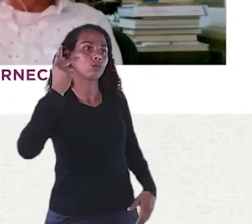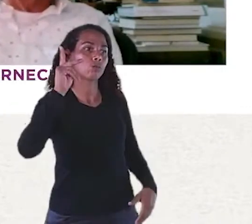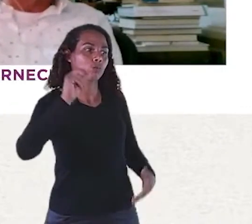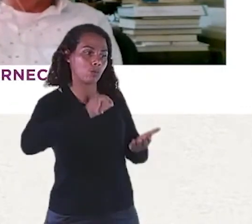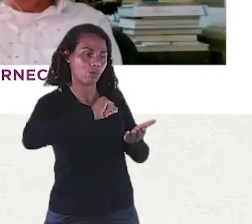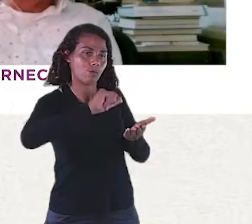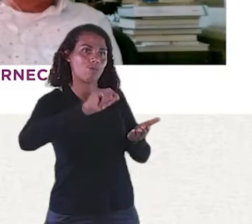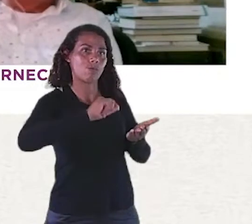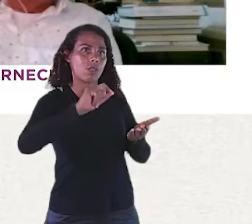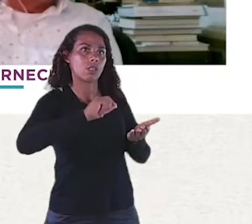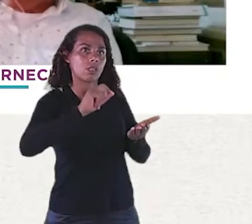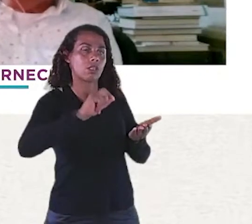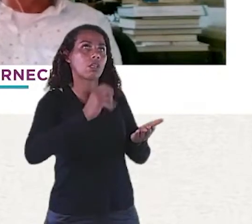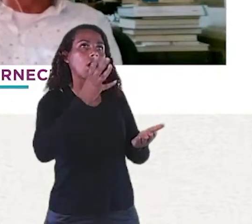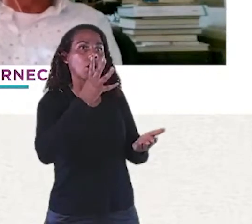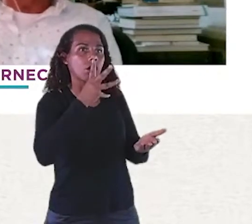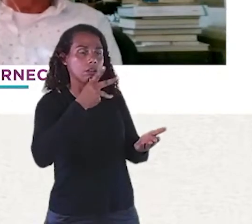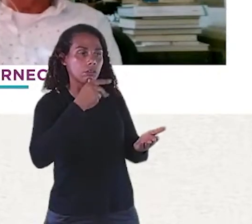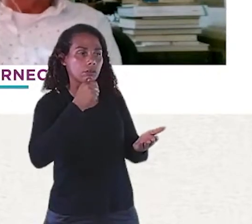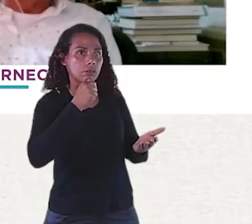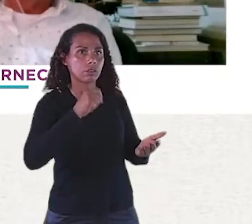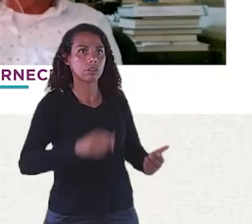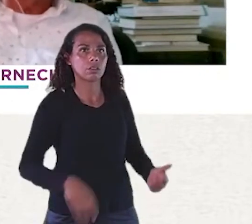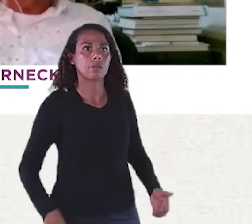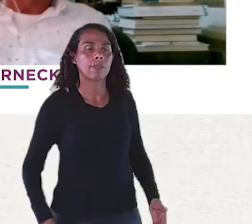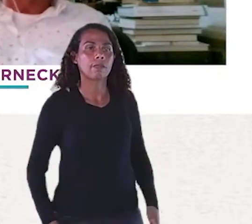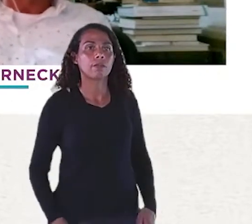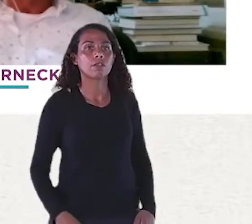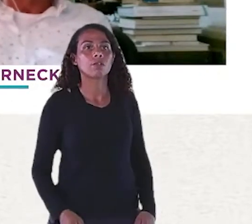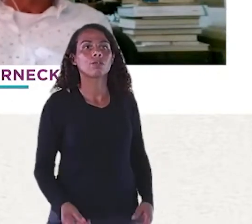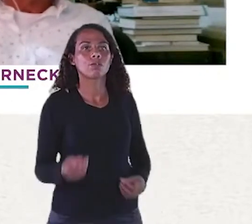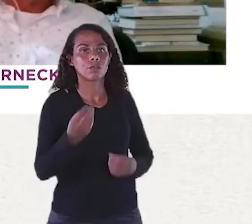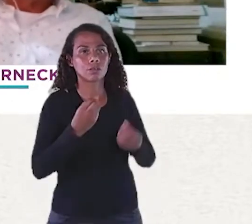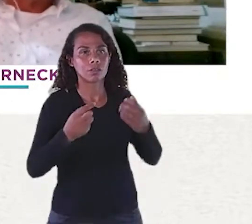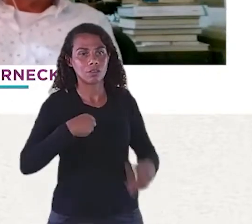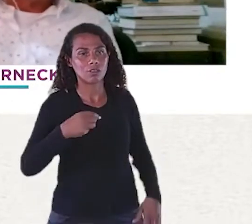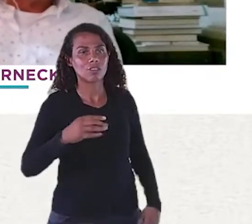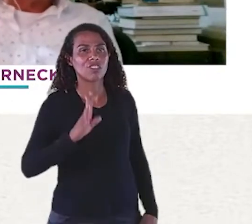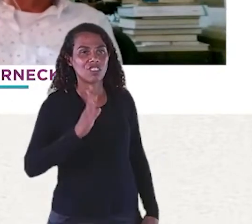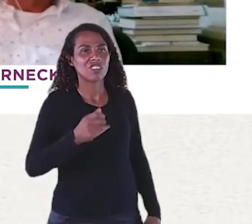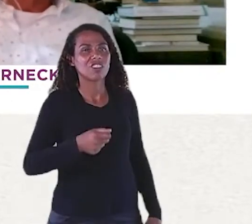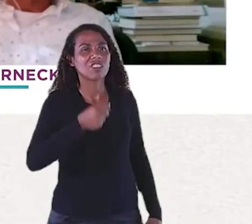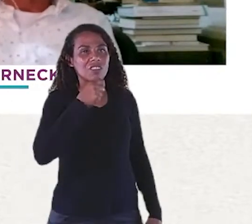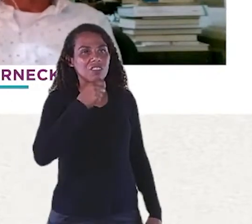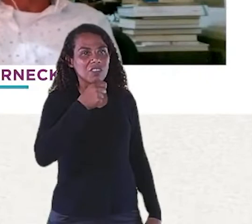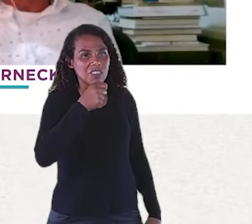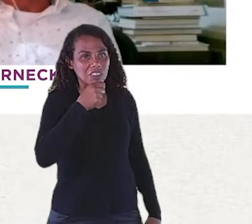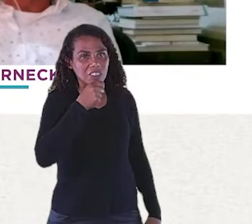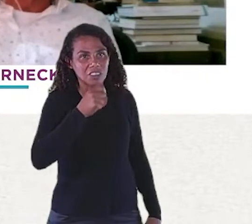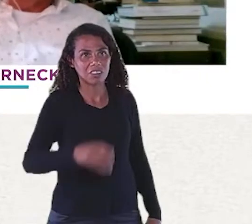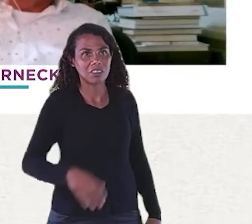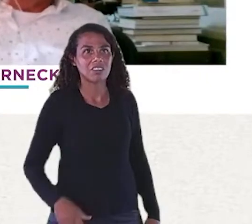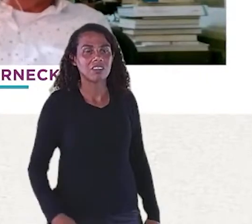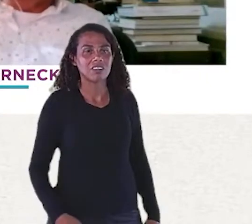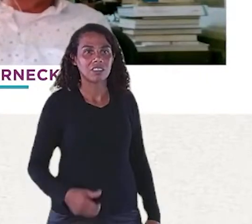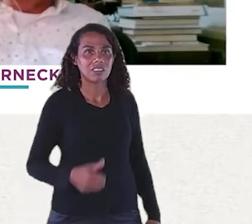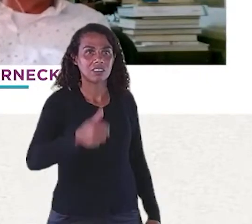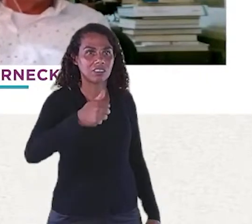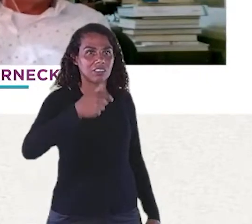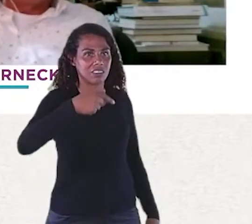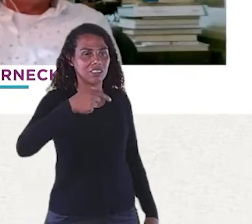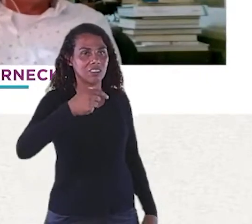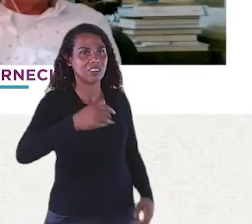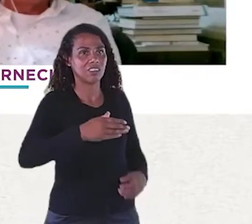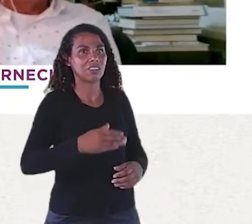Agora, como eu não tenho mais 17 anos pela frente... Eu ia fazer coisa parecida. Você sabe que eu estava lançando um livro do